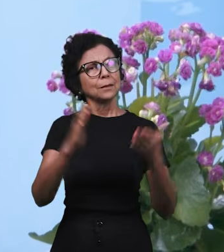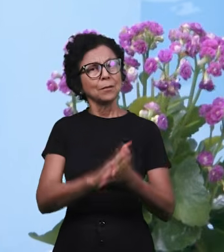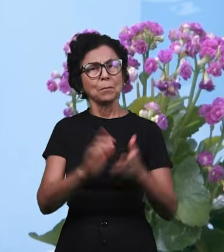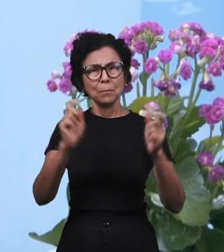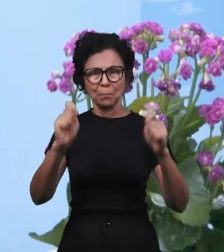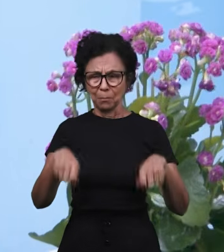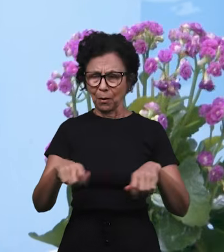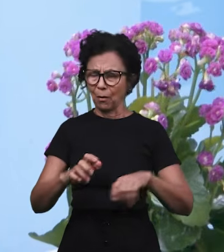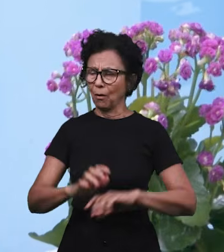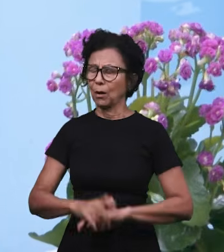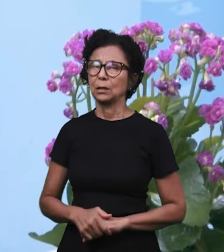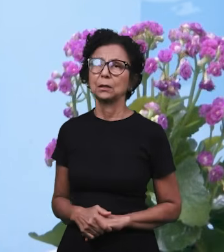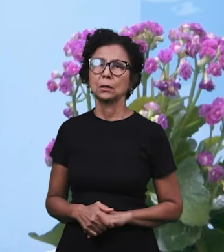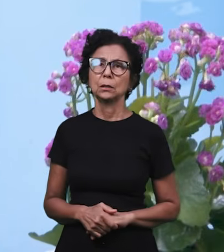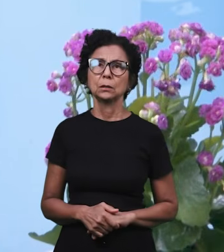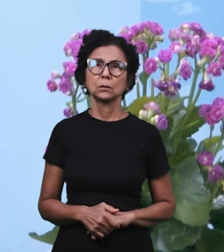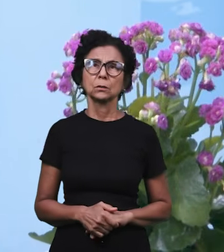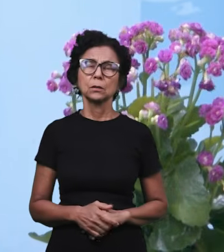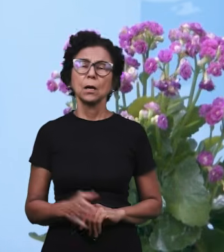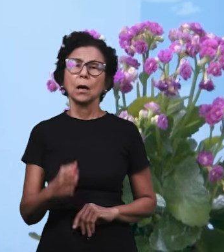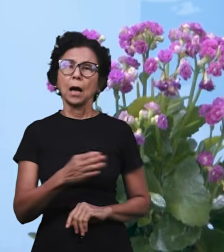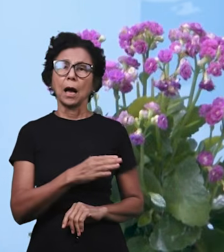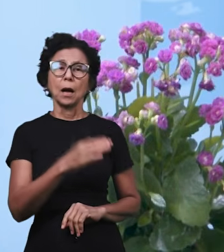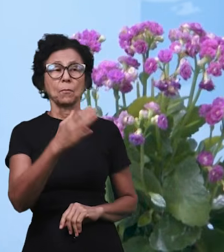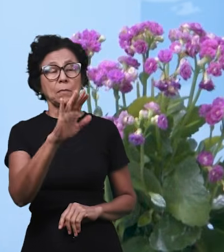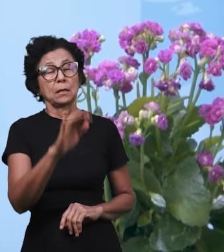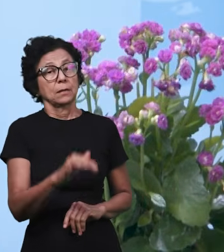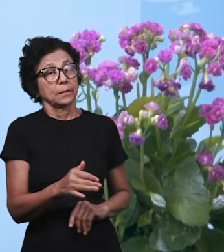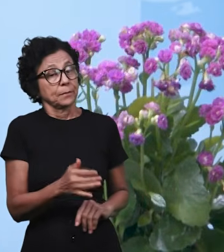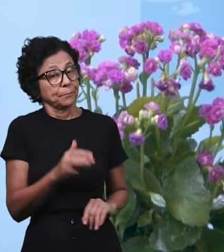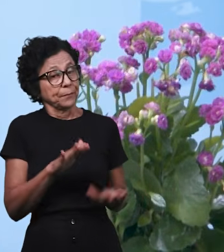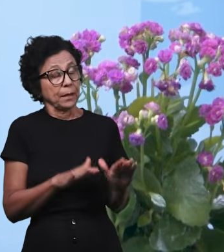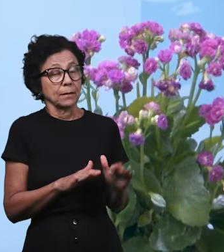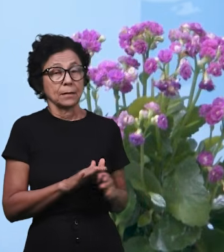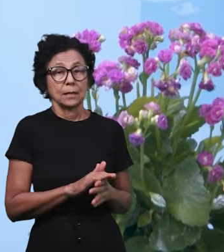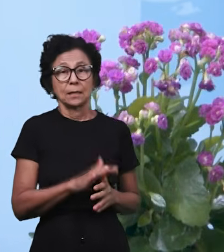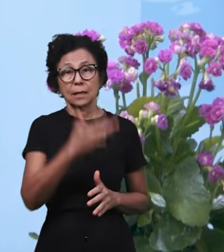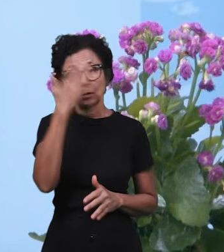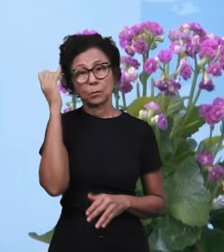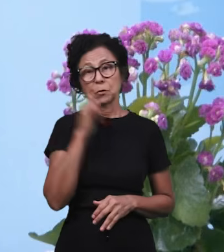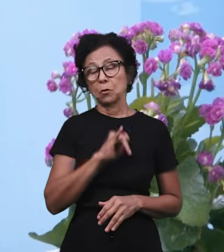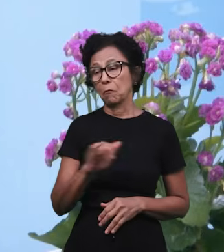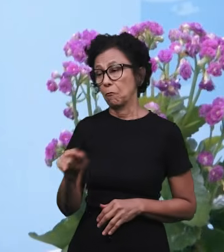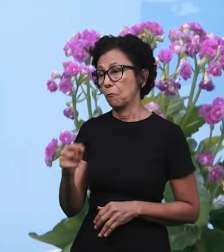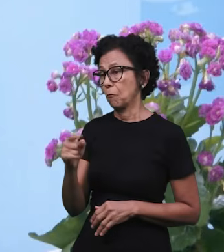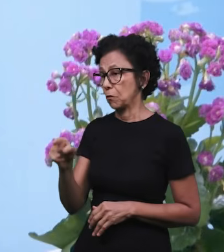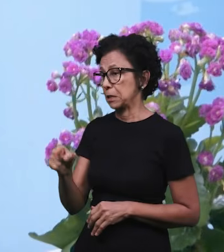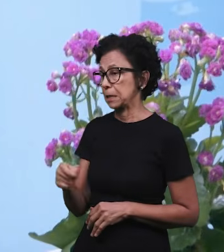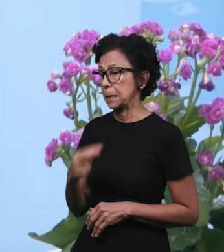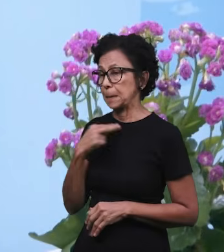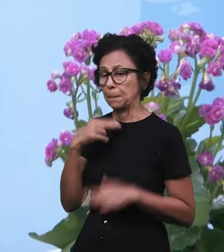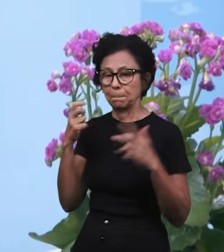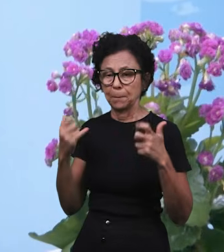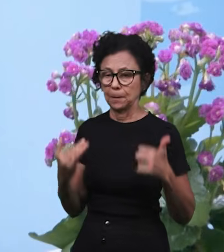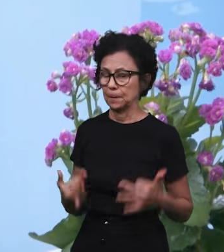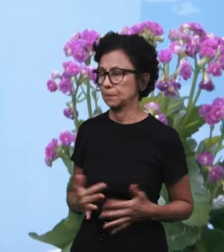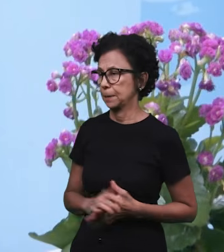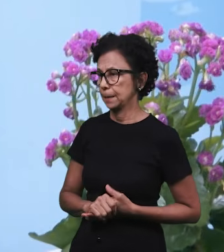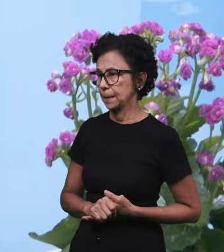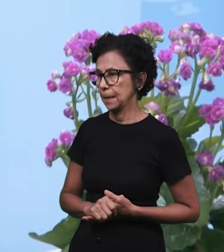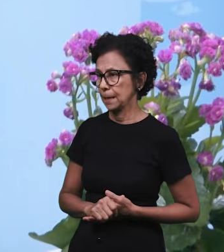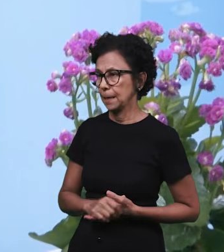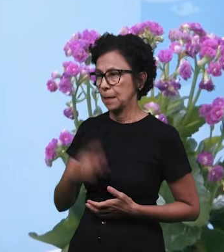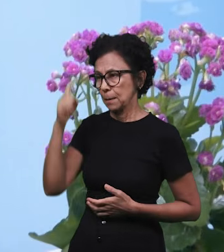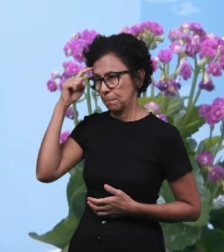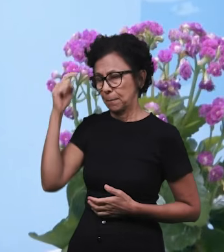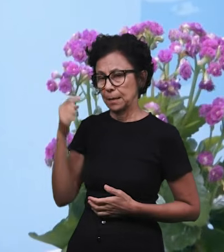ali sentado. Mas você não pode explicar. Você está subestimando o surdo. Você está falando então que o surdo não vai entender o que está